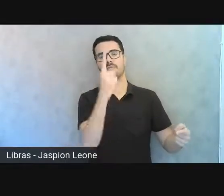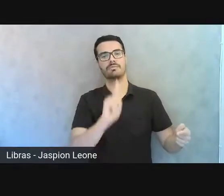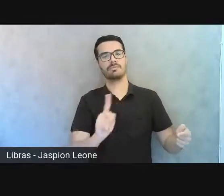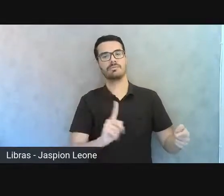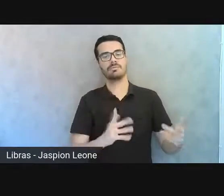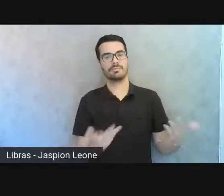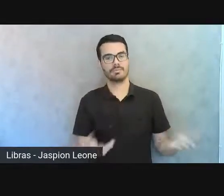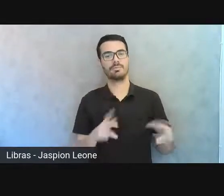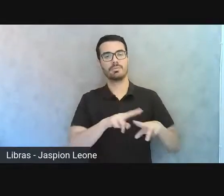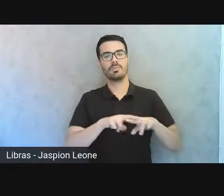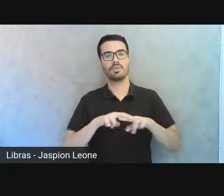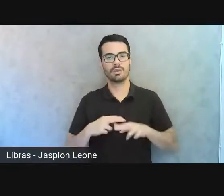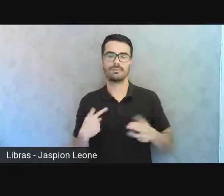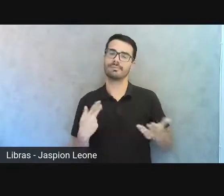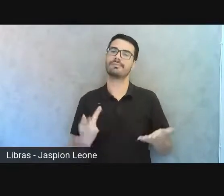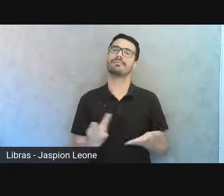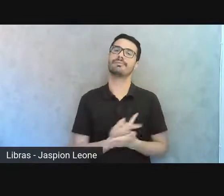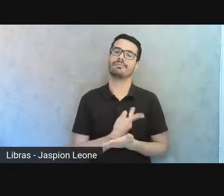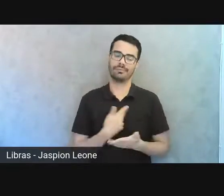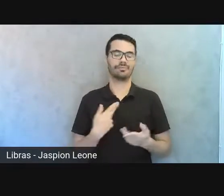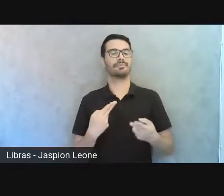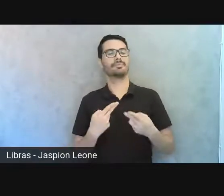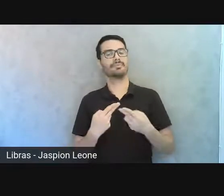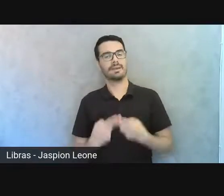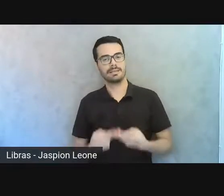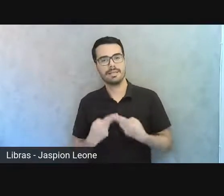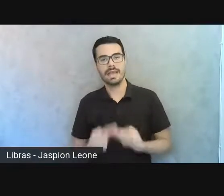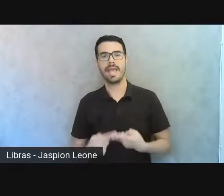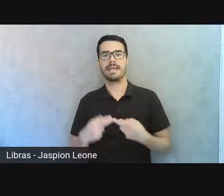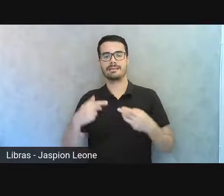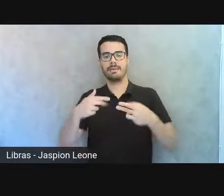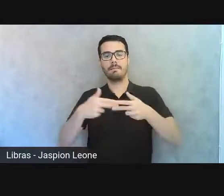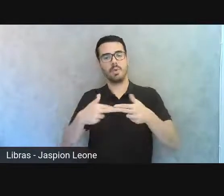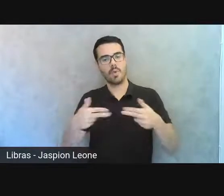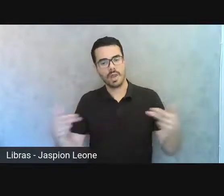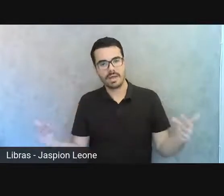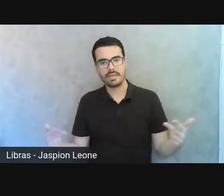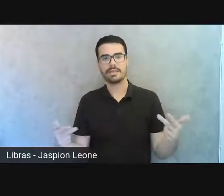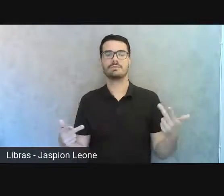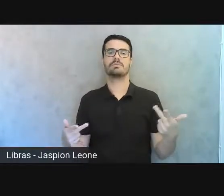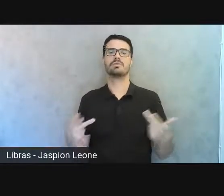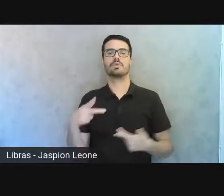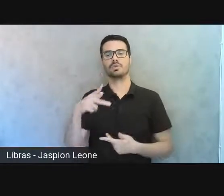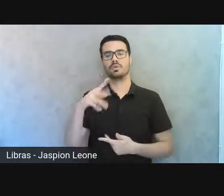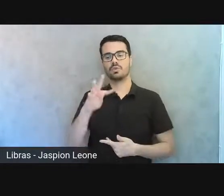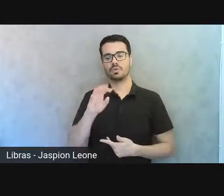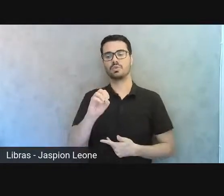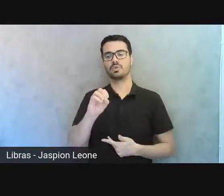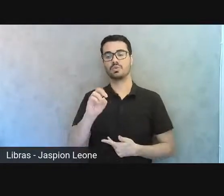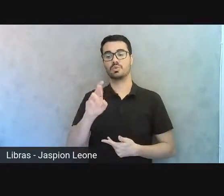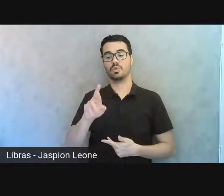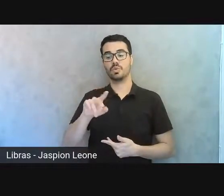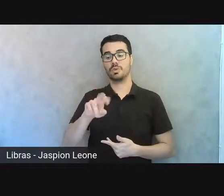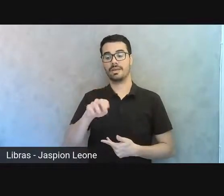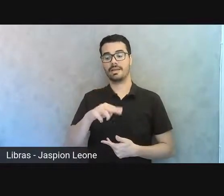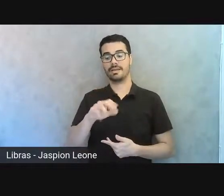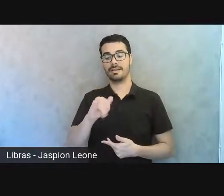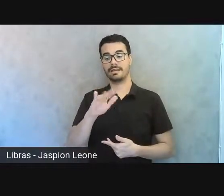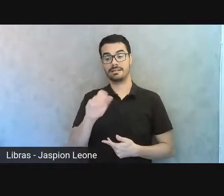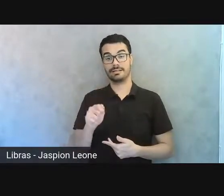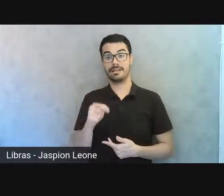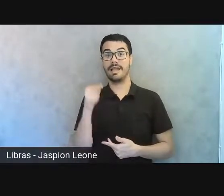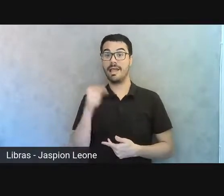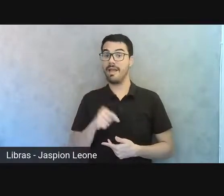forçaria acomodação, convivência, tolerância, pluralismo, né? No entanto, isso é bem mais fácil de falar do que de fazer, e um dos